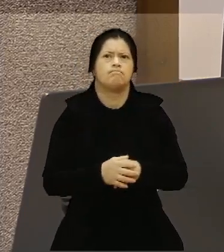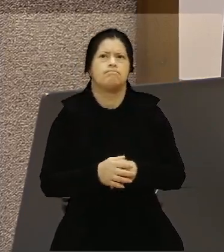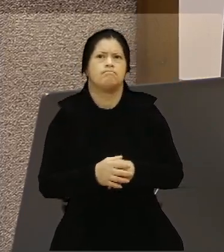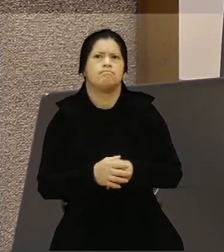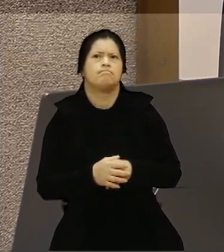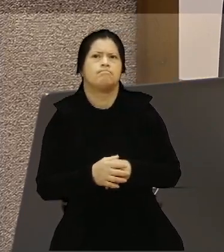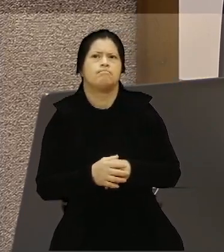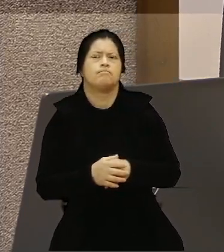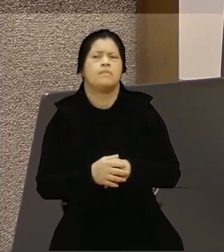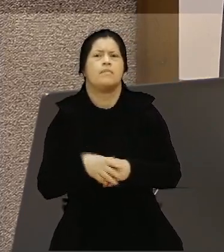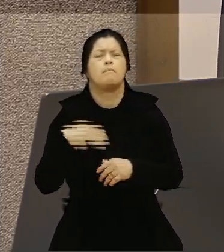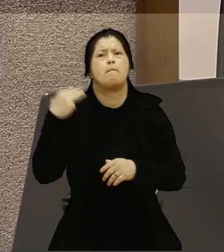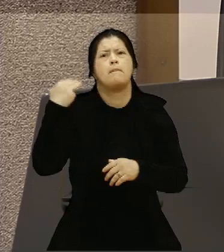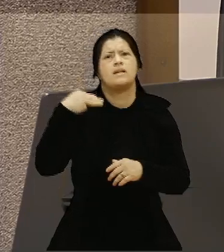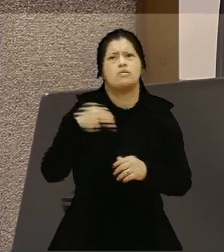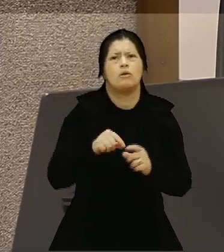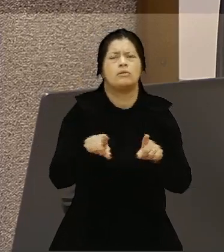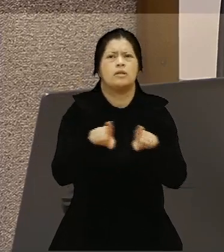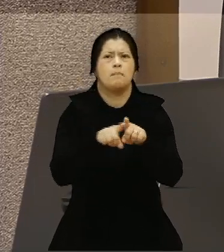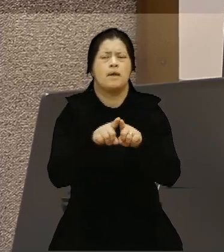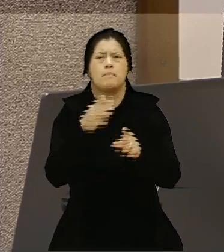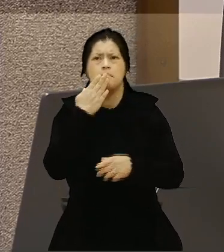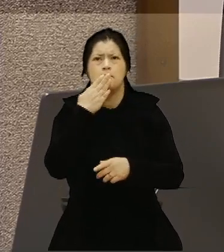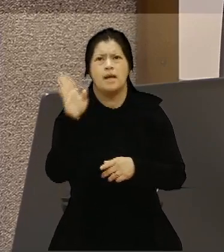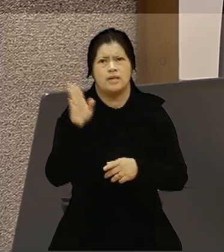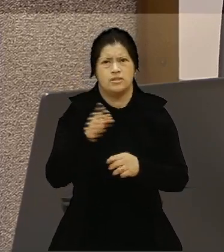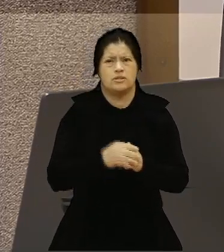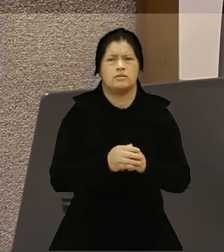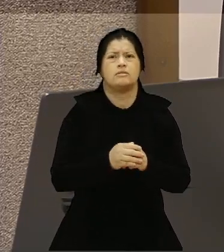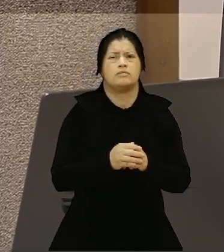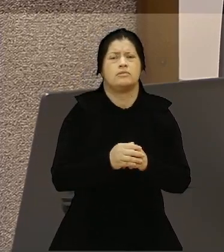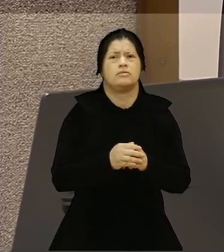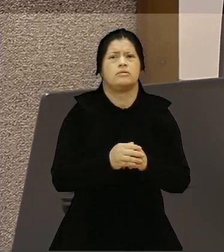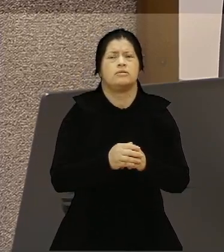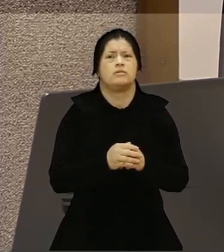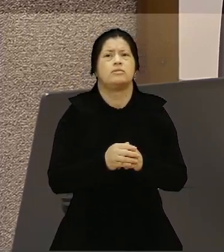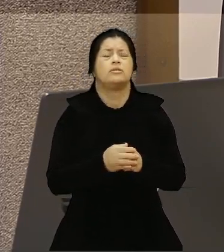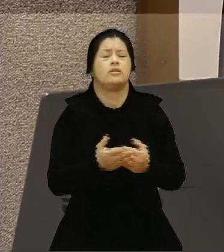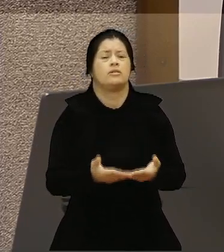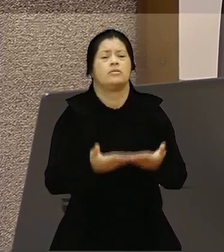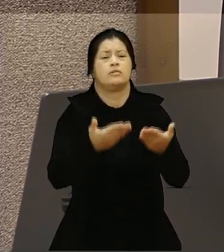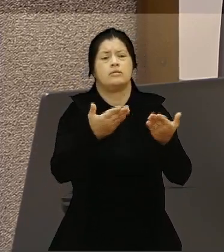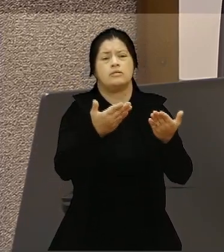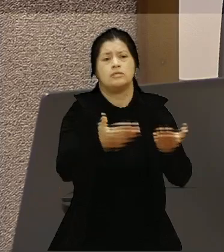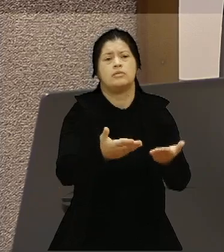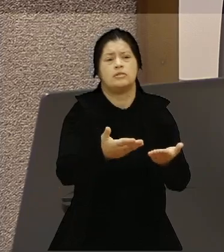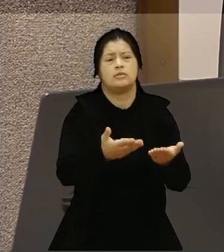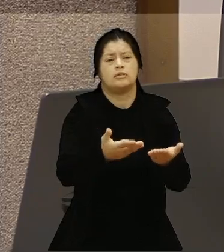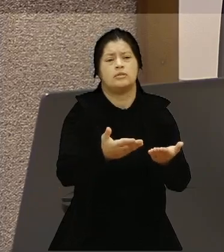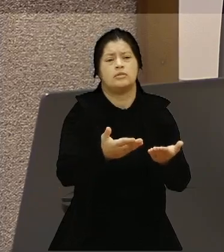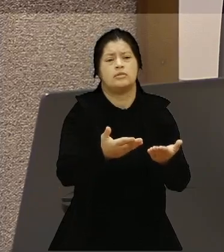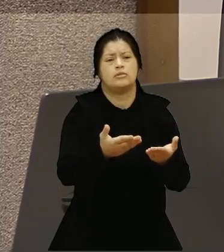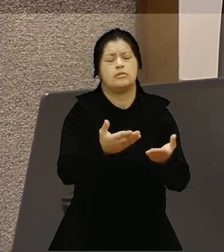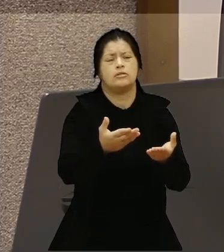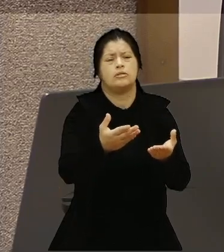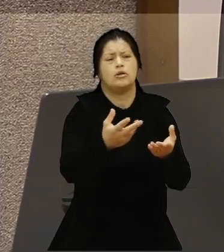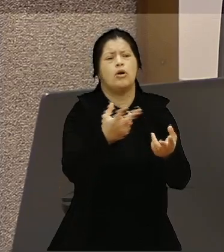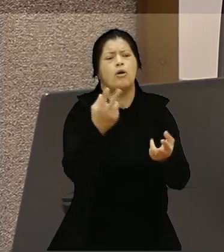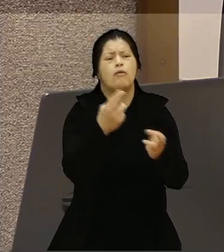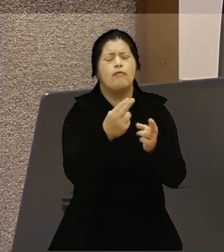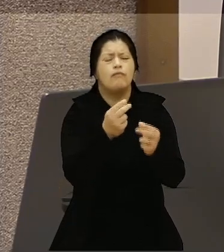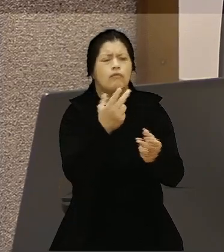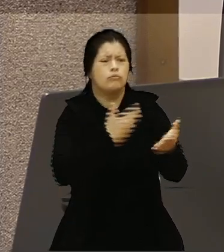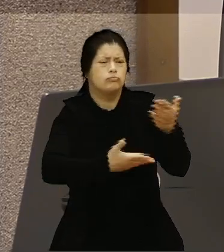Vereadora Marisol, eu pediria tanto à senhora quanto ao Aldonei que intermediasse uma reunião